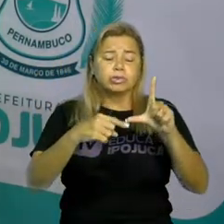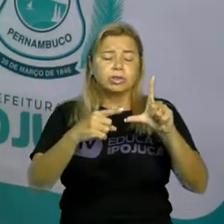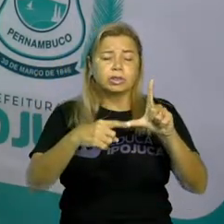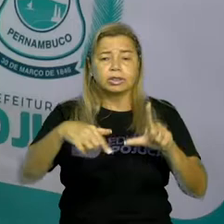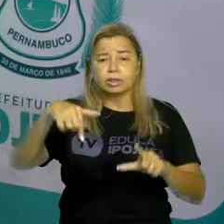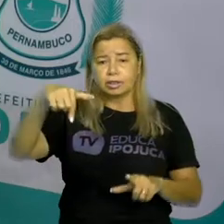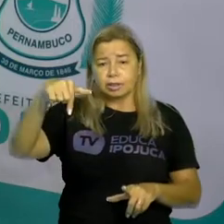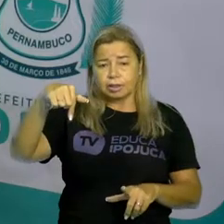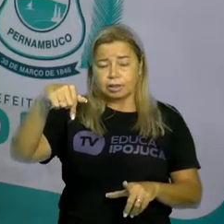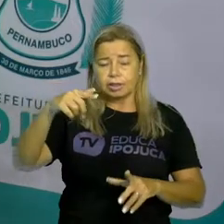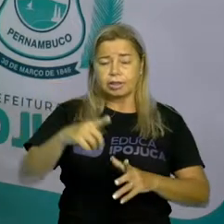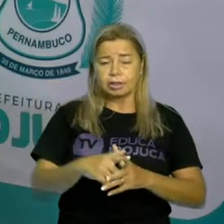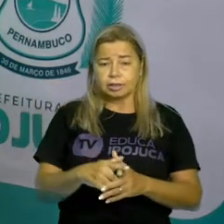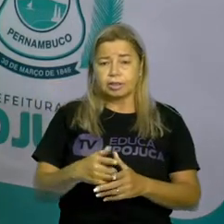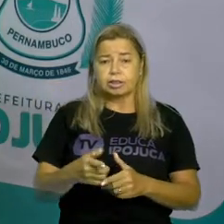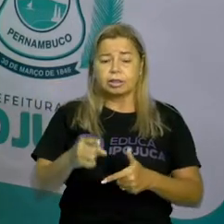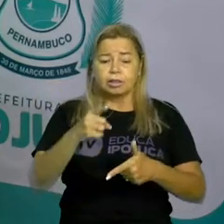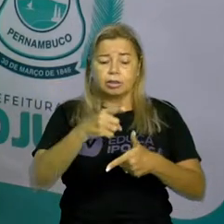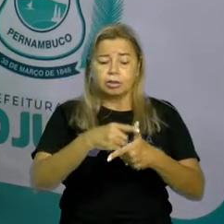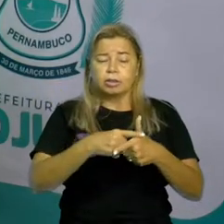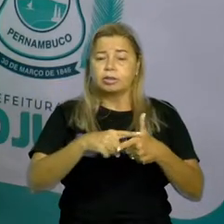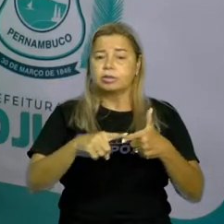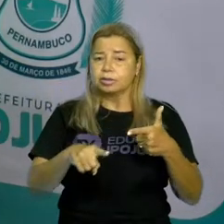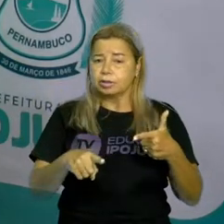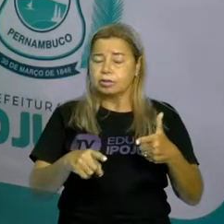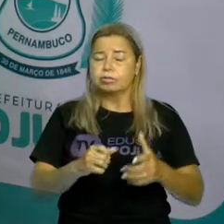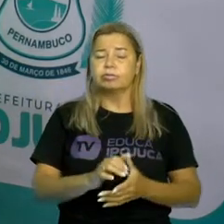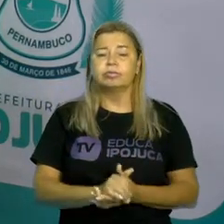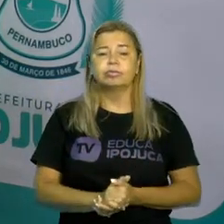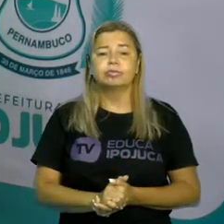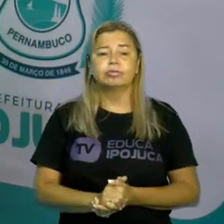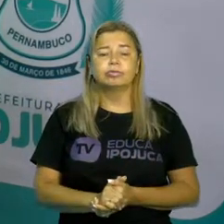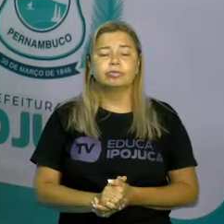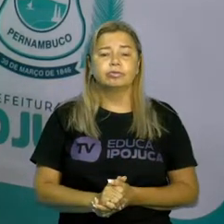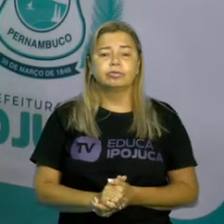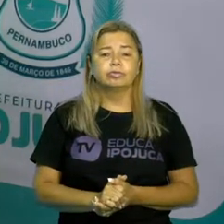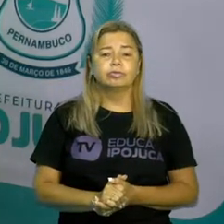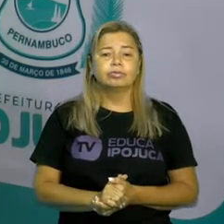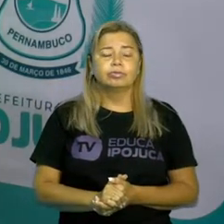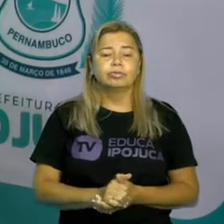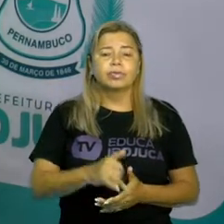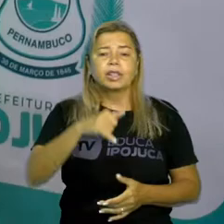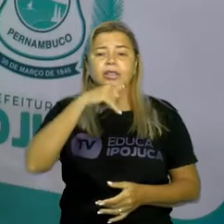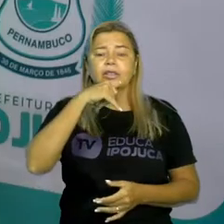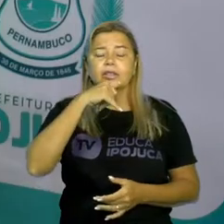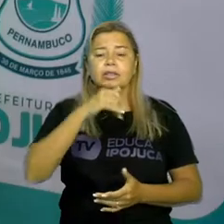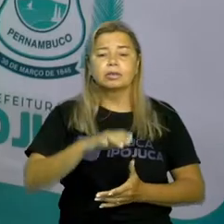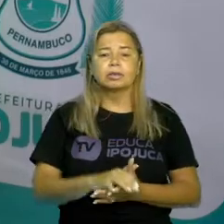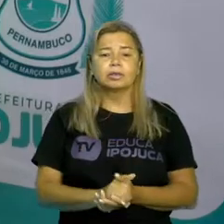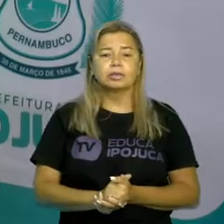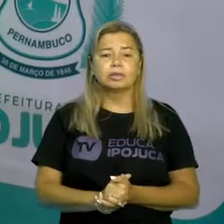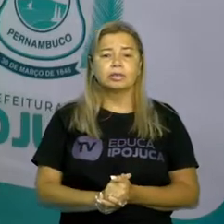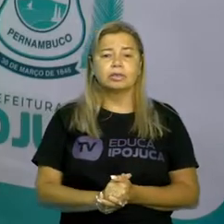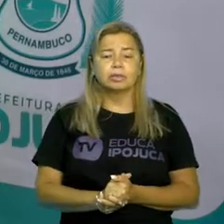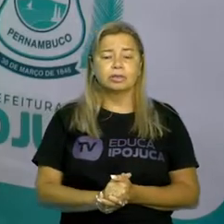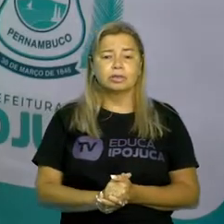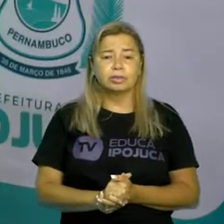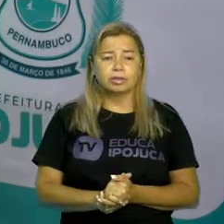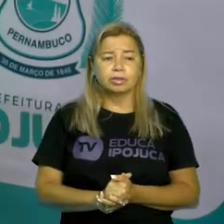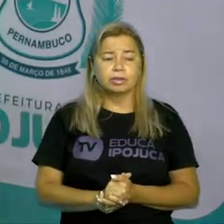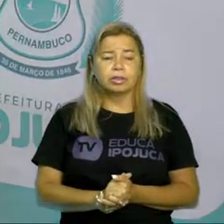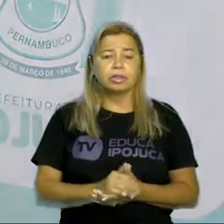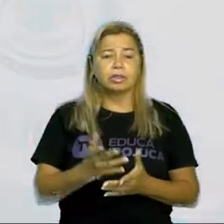vê aqui a fração a gente vai saber que a gente vai trabalhar um pouco com divisão e o exemplo por